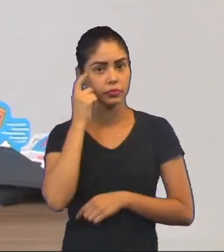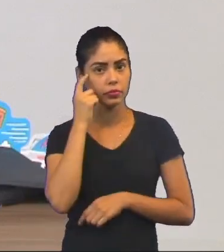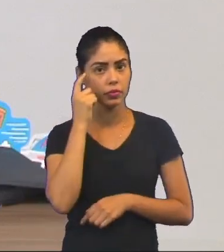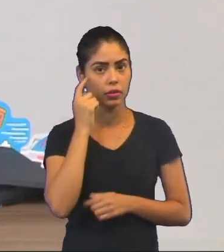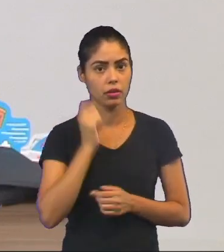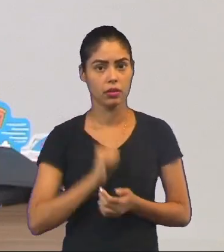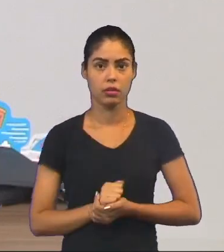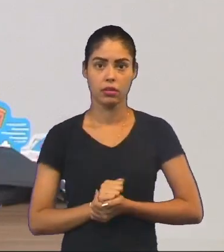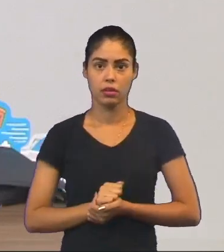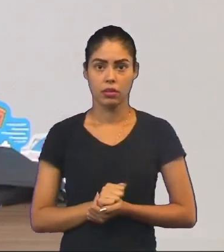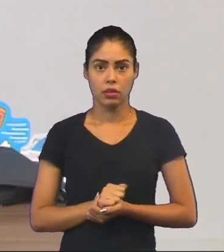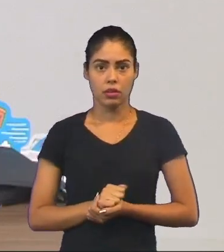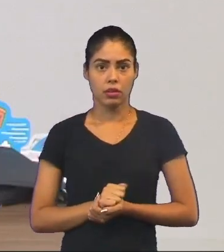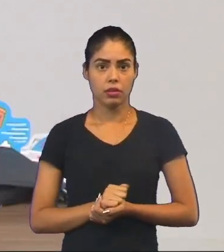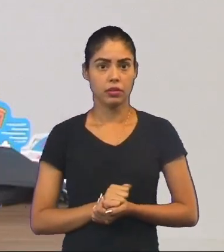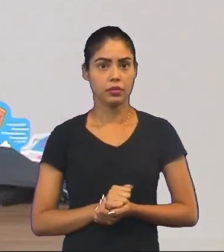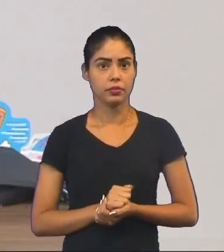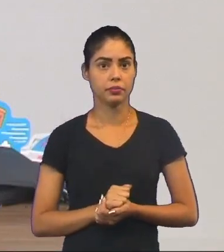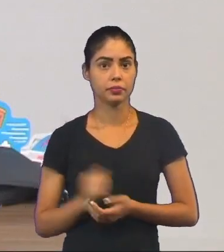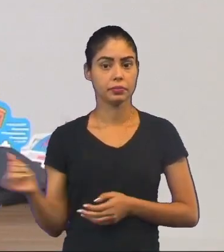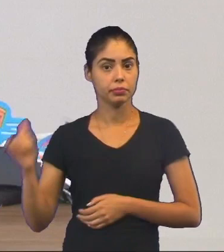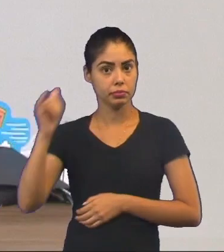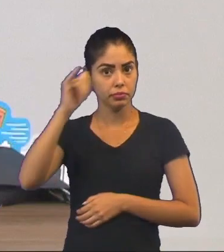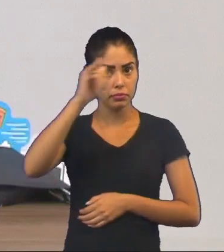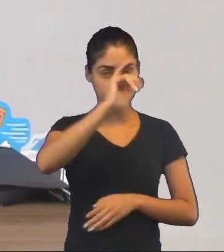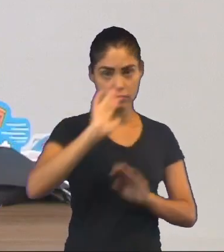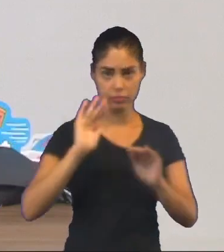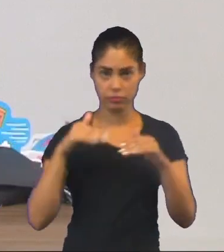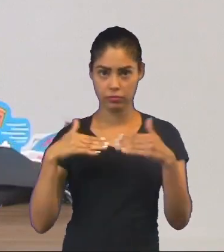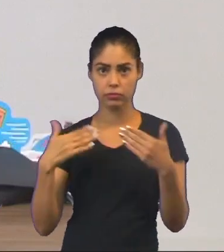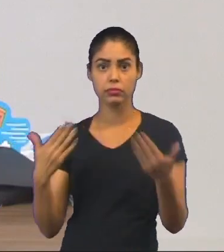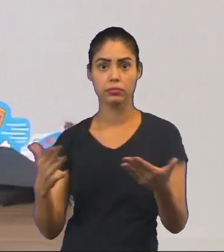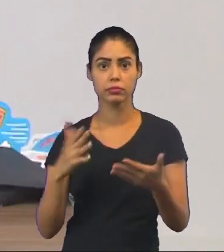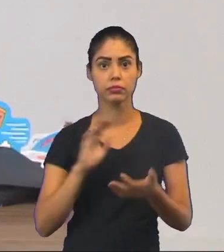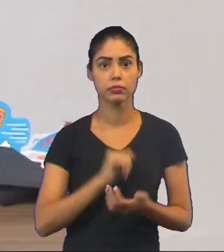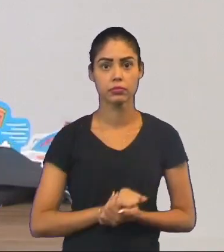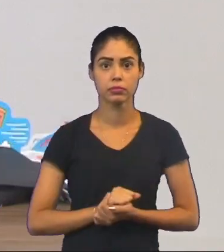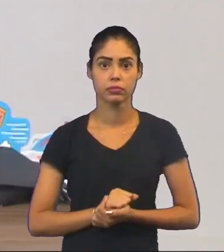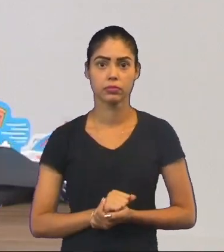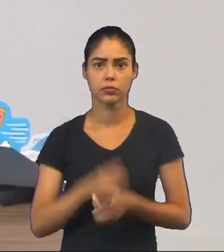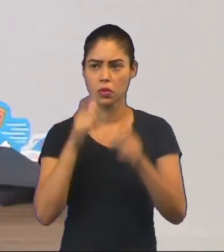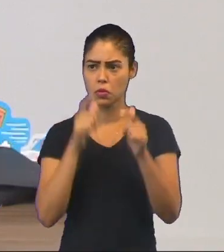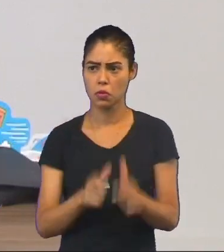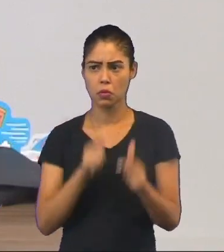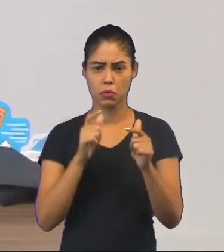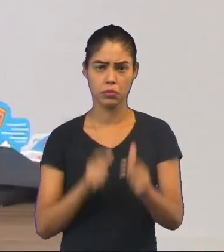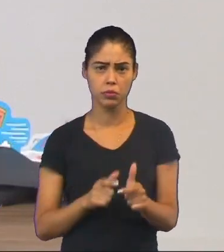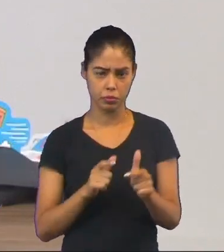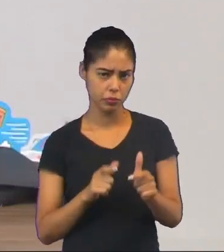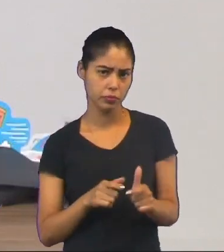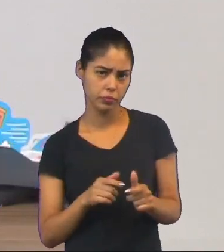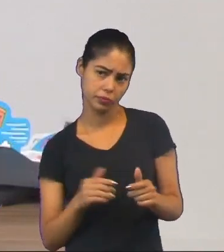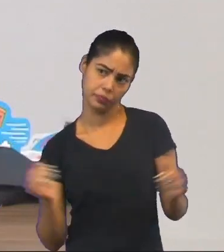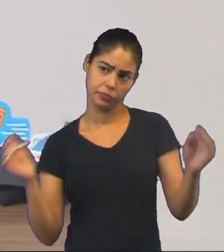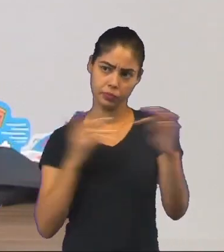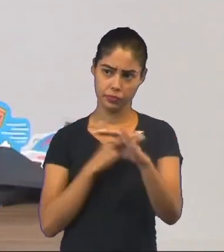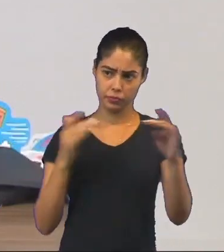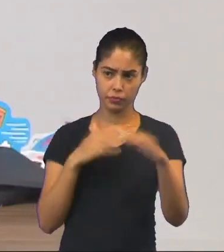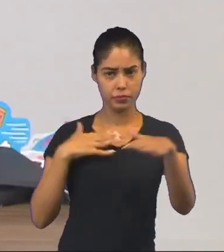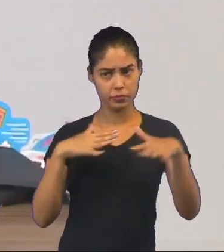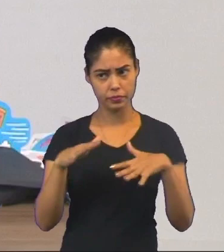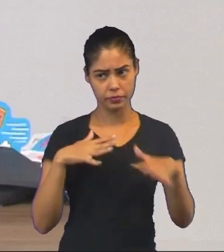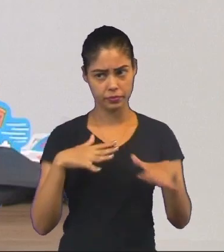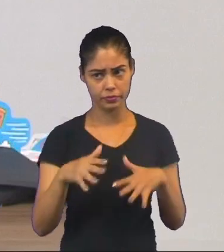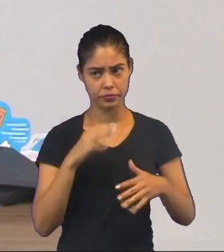pensar agora nos meios de transportes aéreos. Quais são eles? E onde esses meios de transporte se